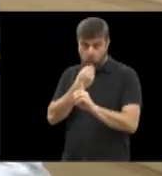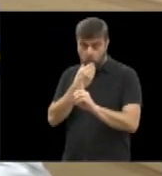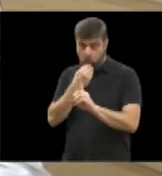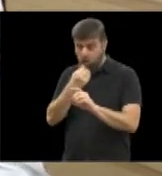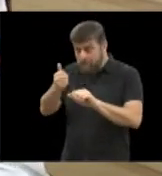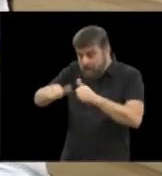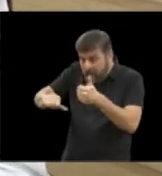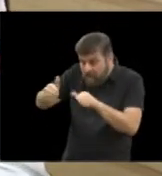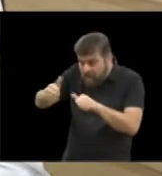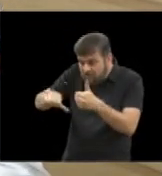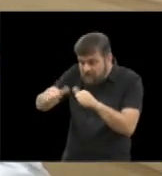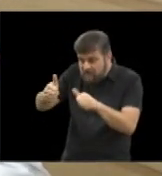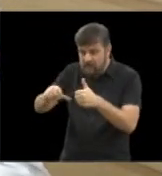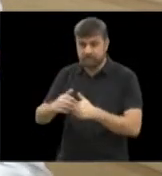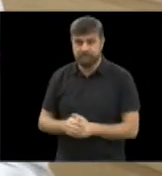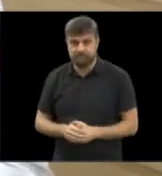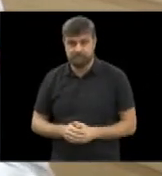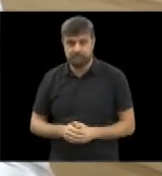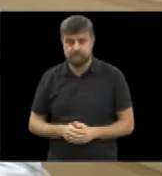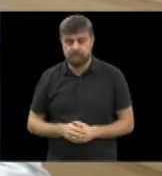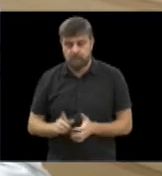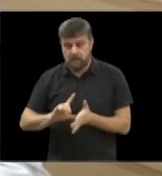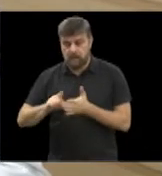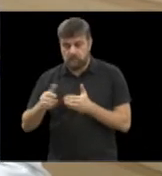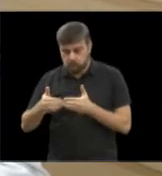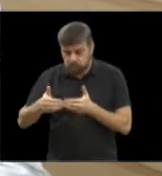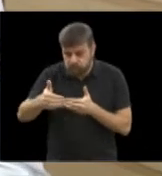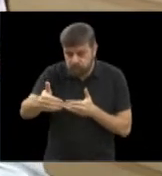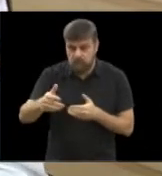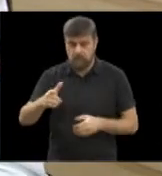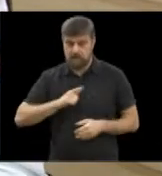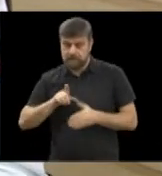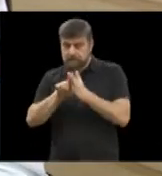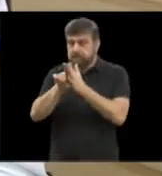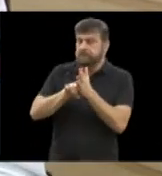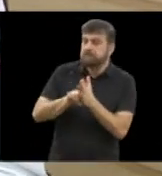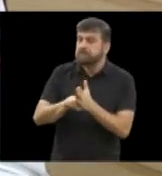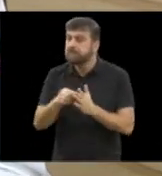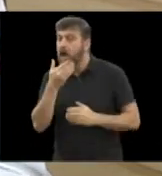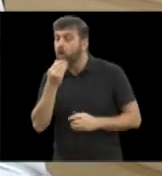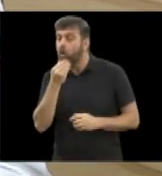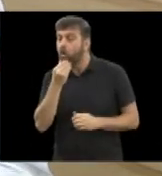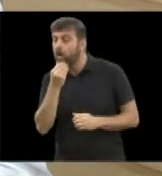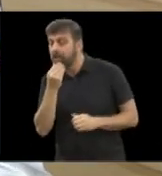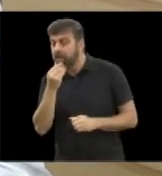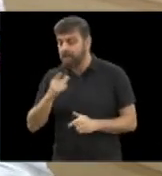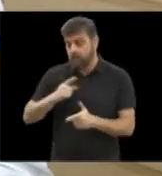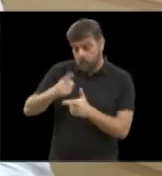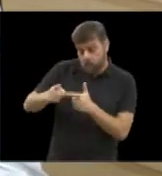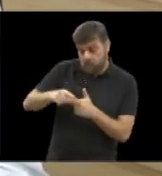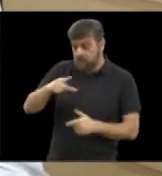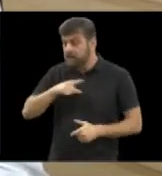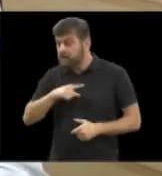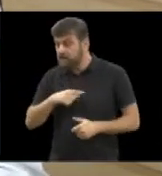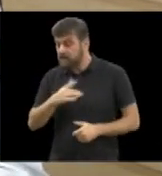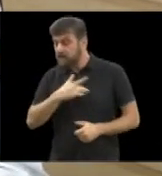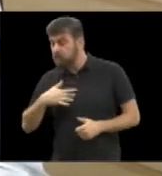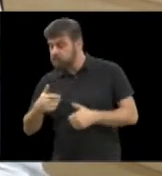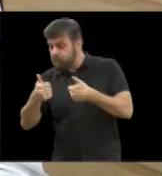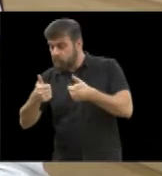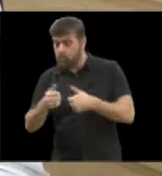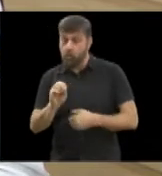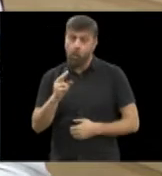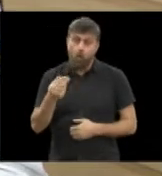fazer a avaliação. Aí, a partir daí que é dado início à investigação masculina. Outras vezes o próprio